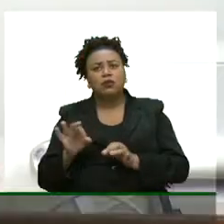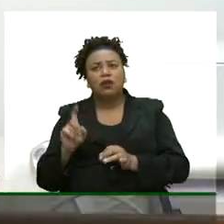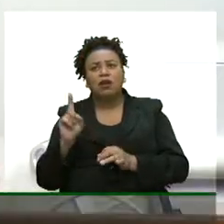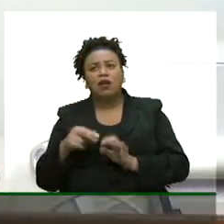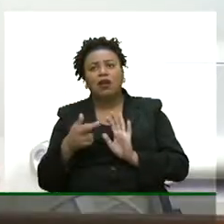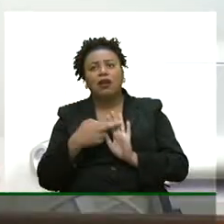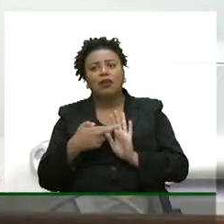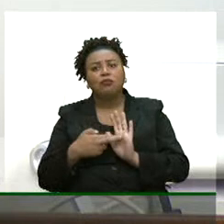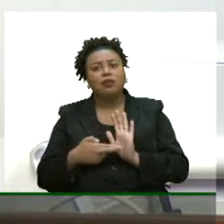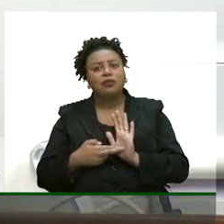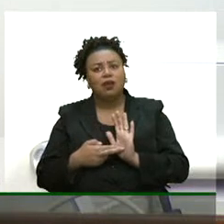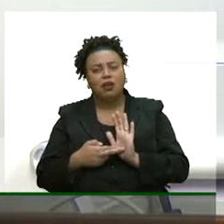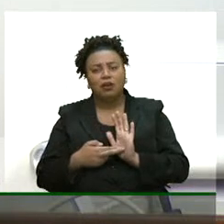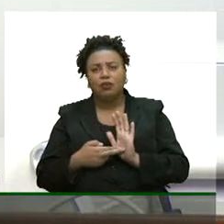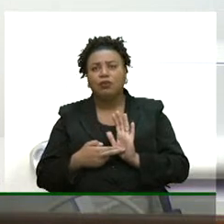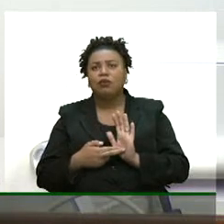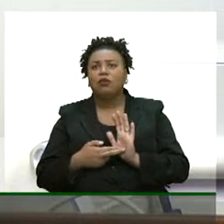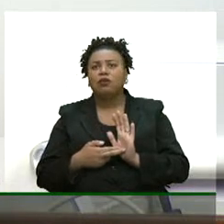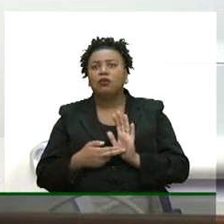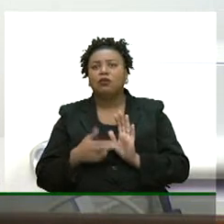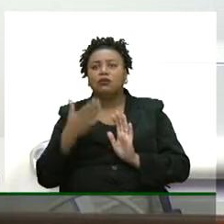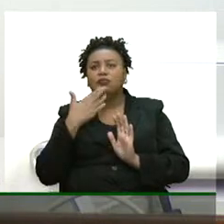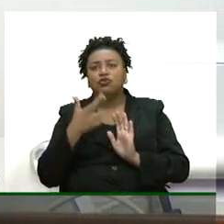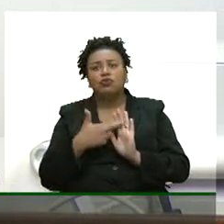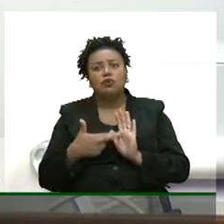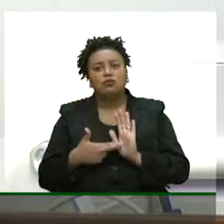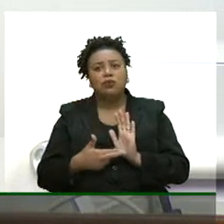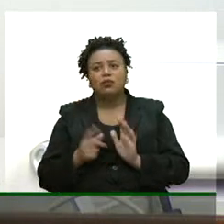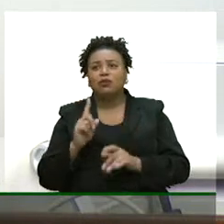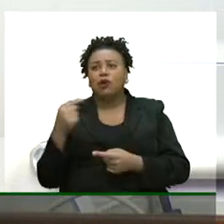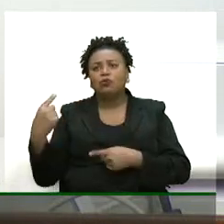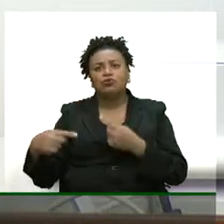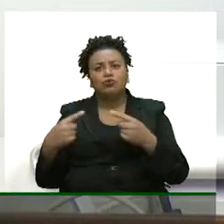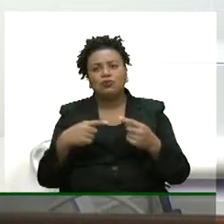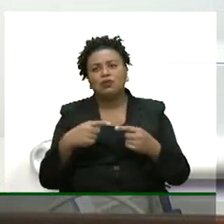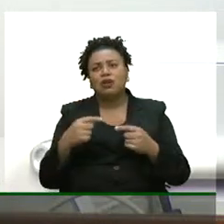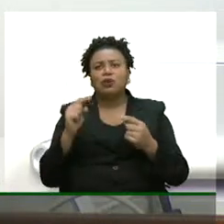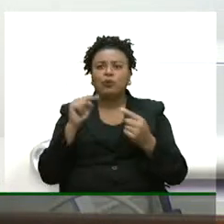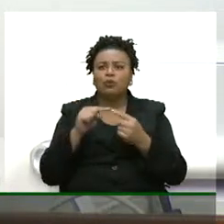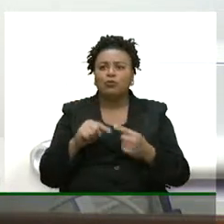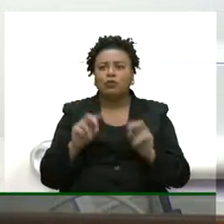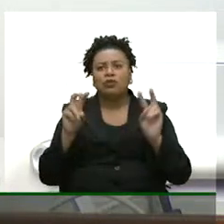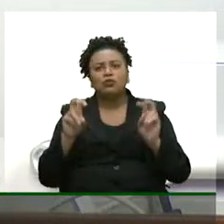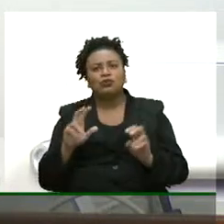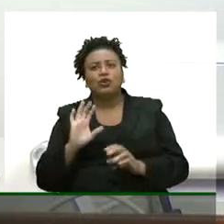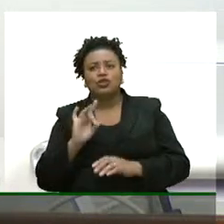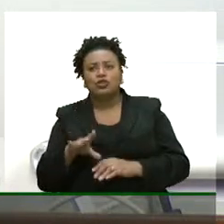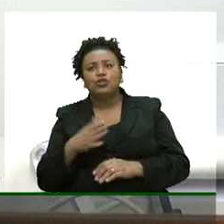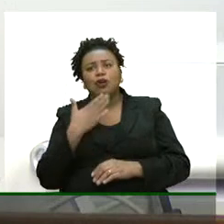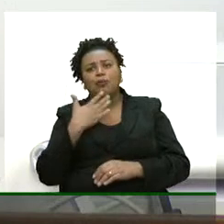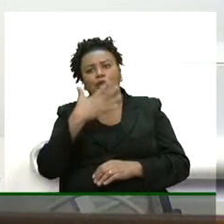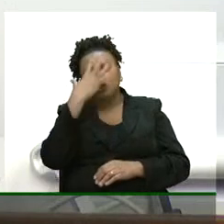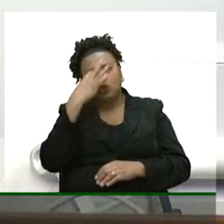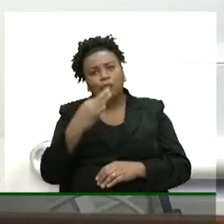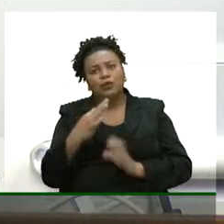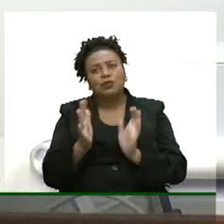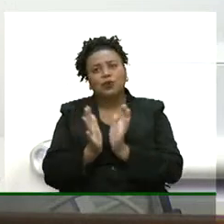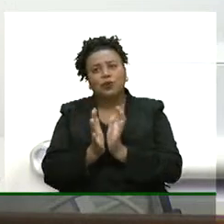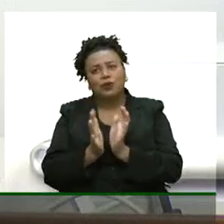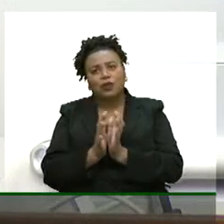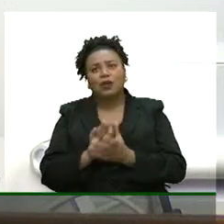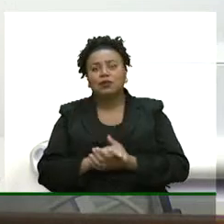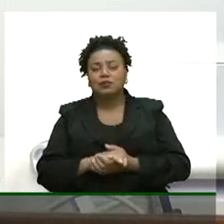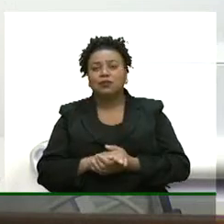questão regimental, de invocar o regimento, não é discussão de mérito da matéria, só para... Peço a compreensão dos colegas aí,